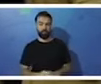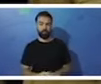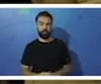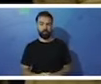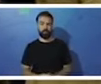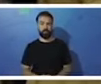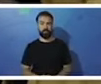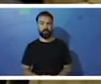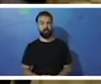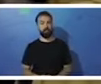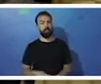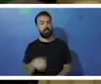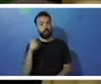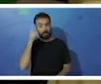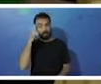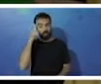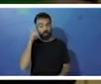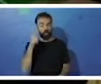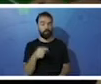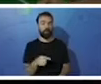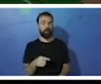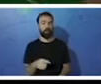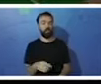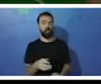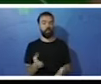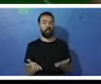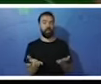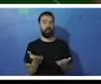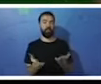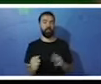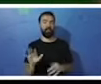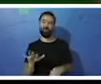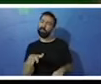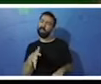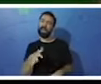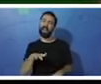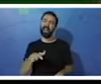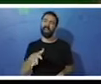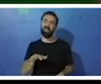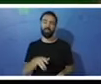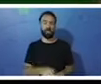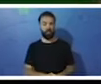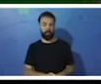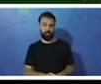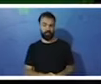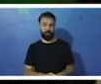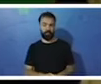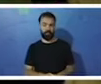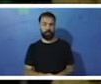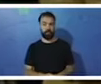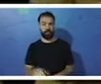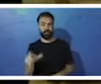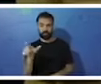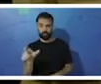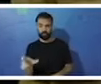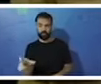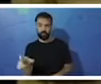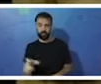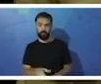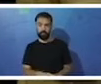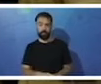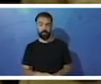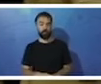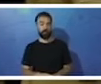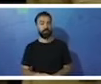ele pensou em um valor aproximado. Maria também fez uma estimativa. Expôs o